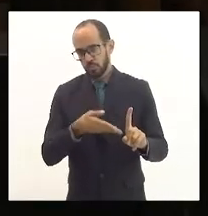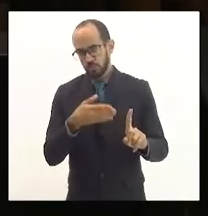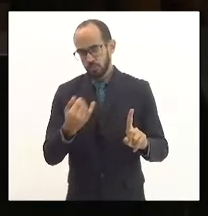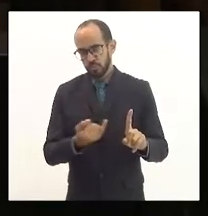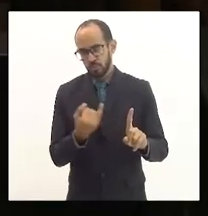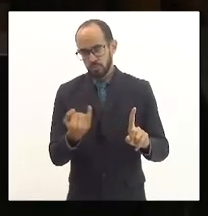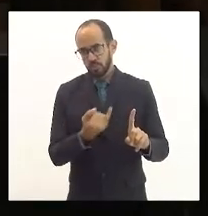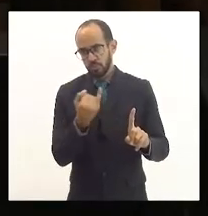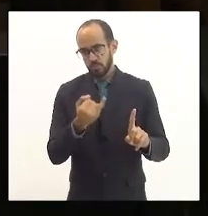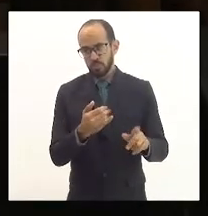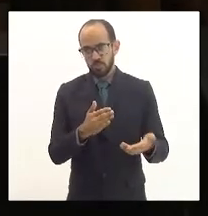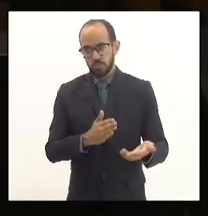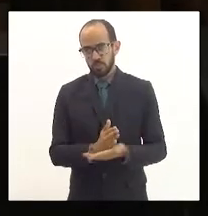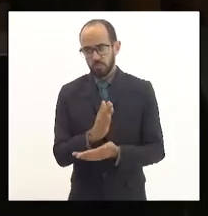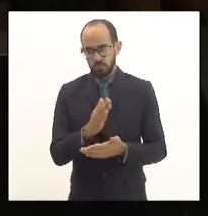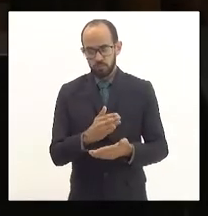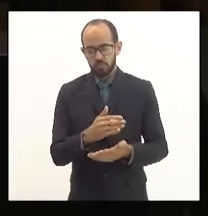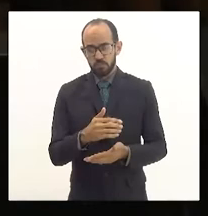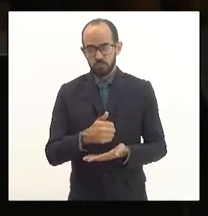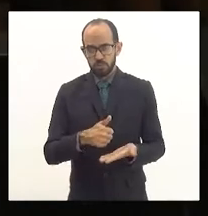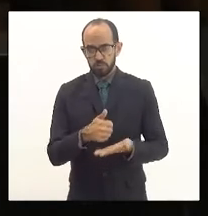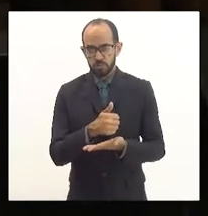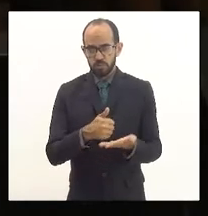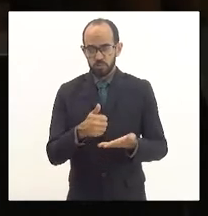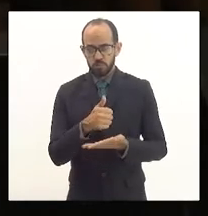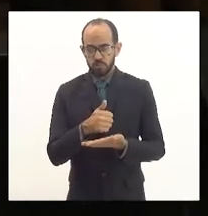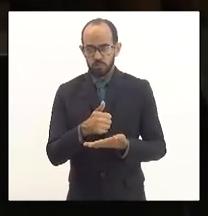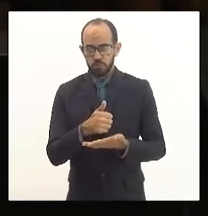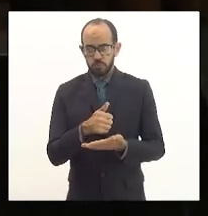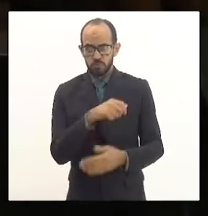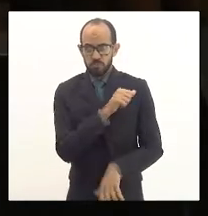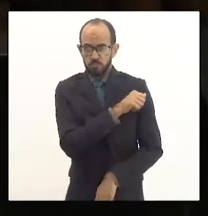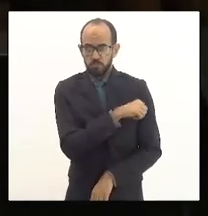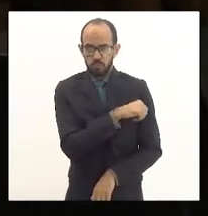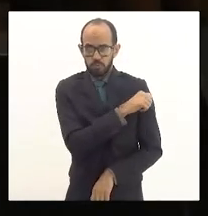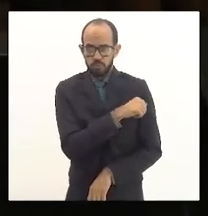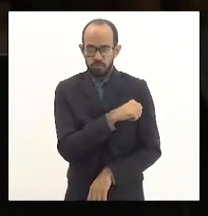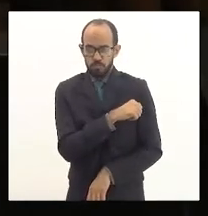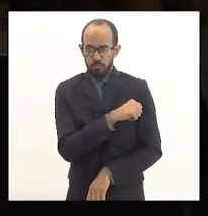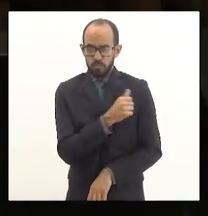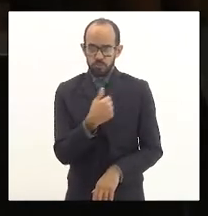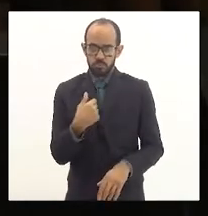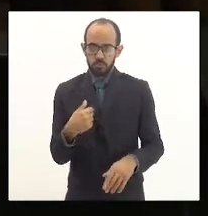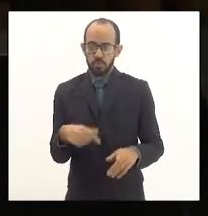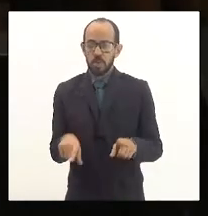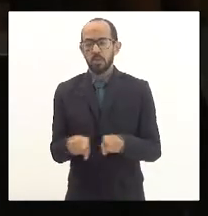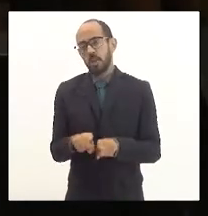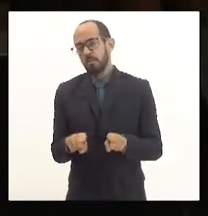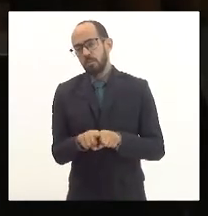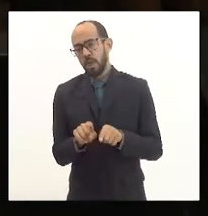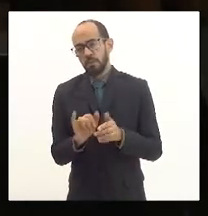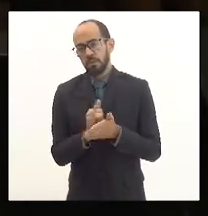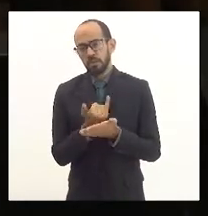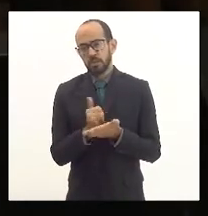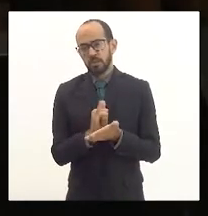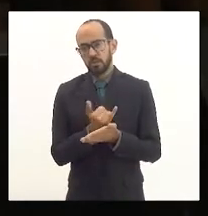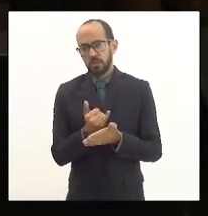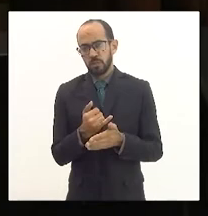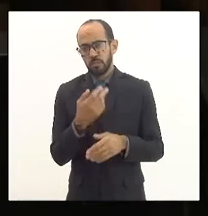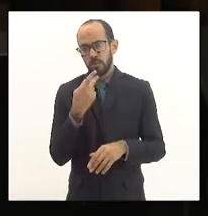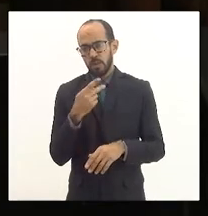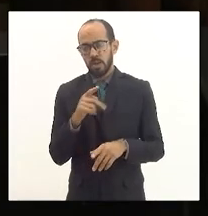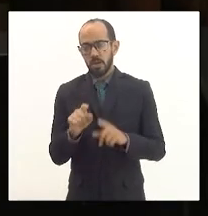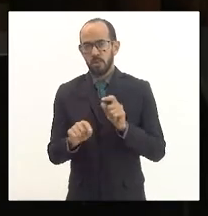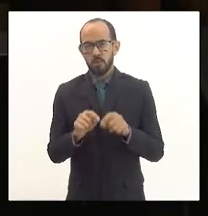aprove um piso para a categoria de enfermagem e eu também me inscrevi presidenta para chamar